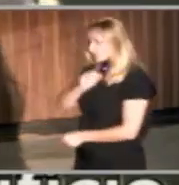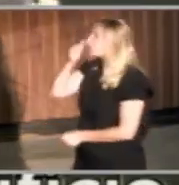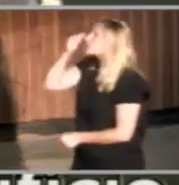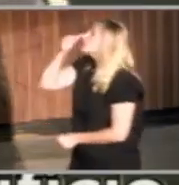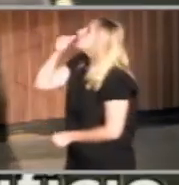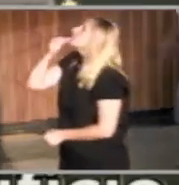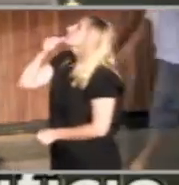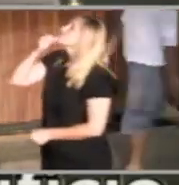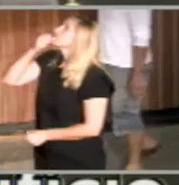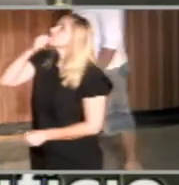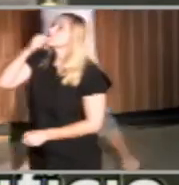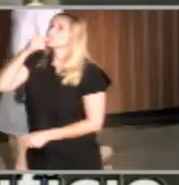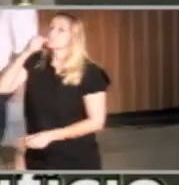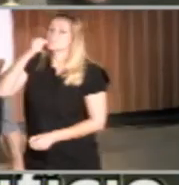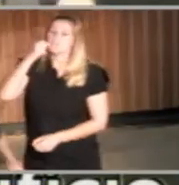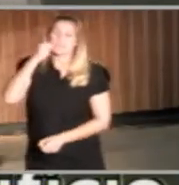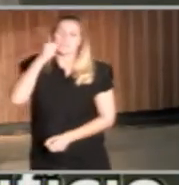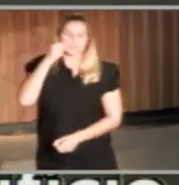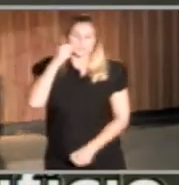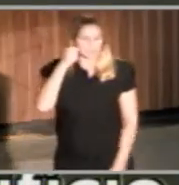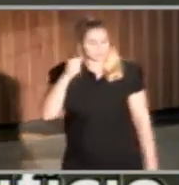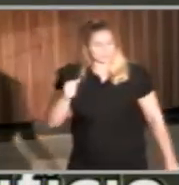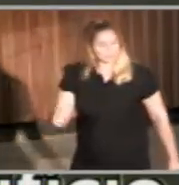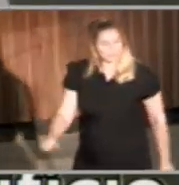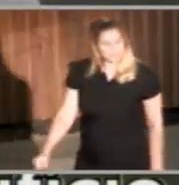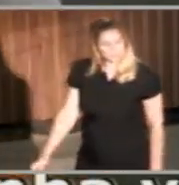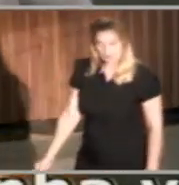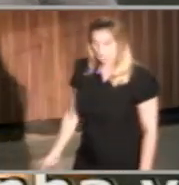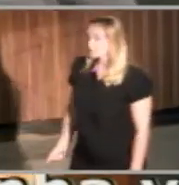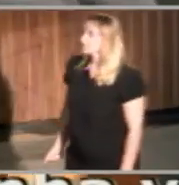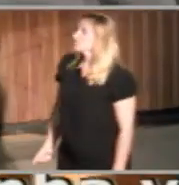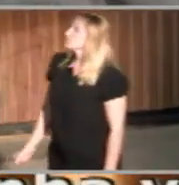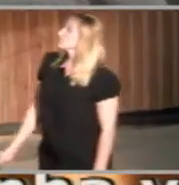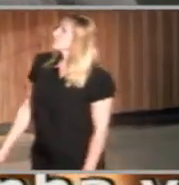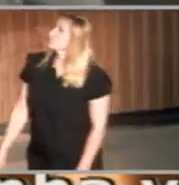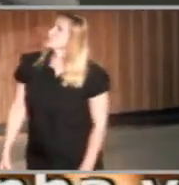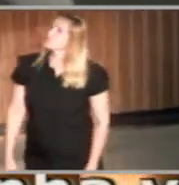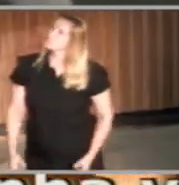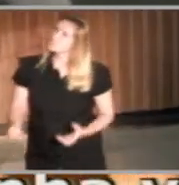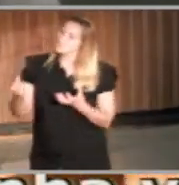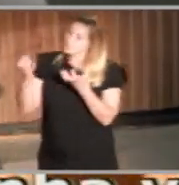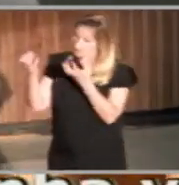de amor e sacrifício.